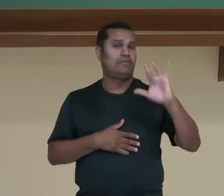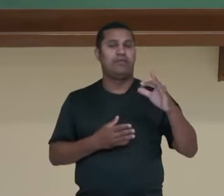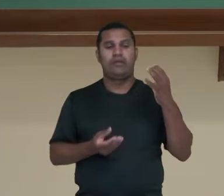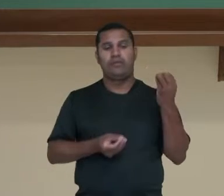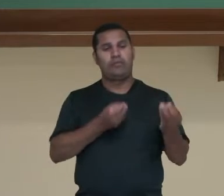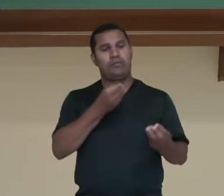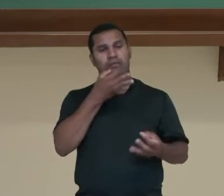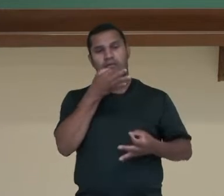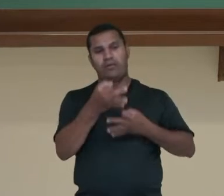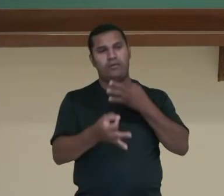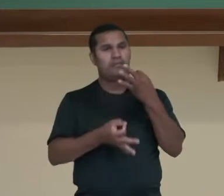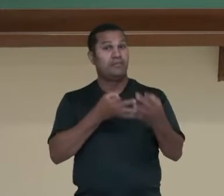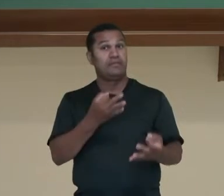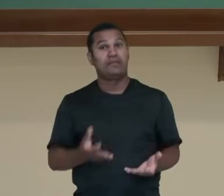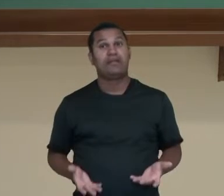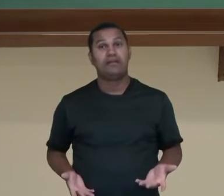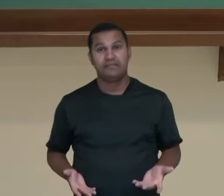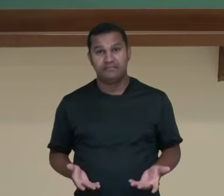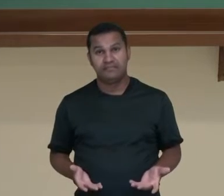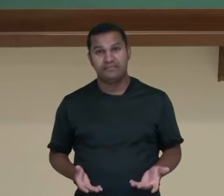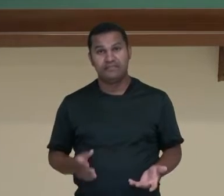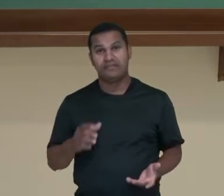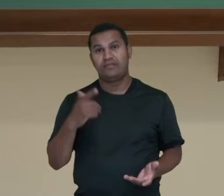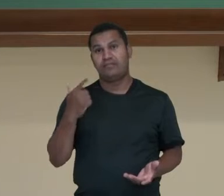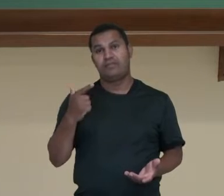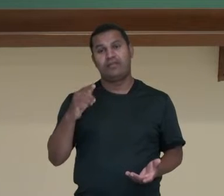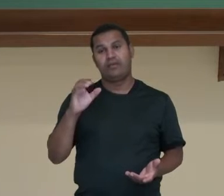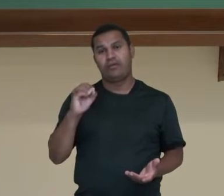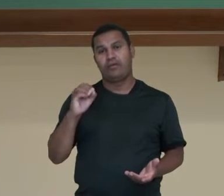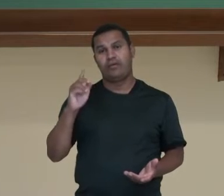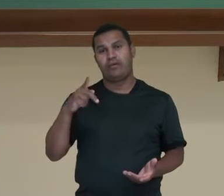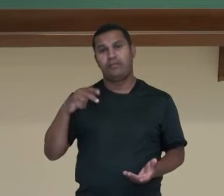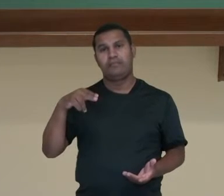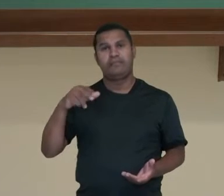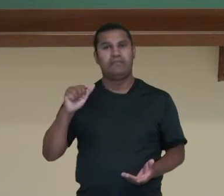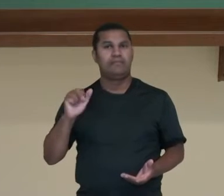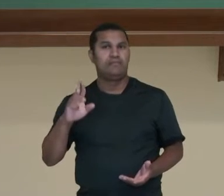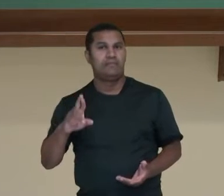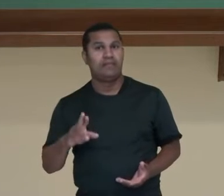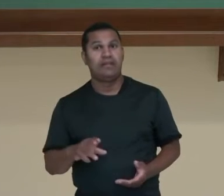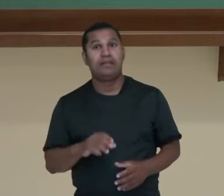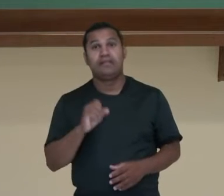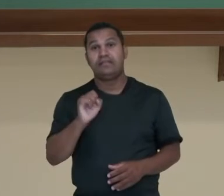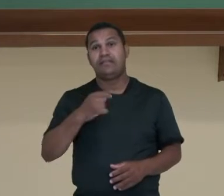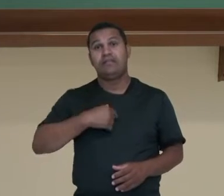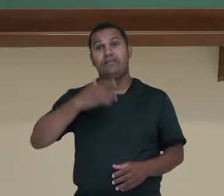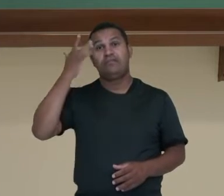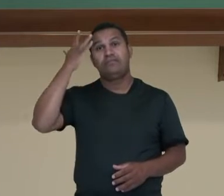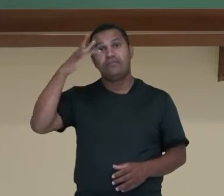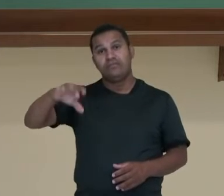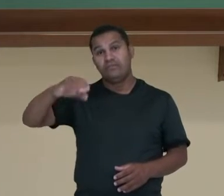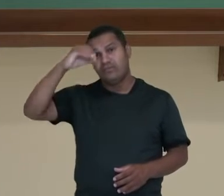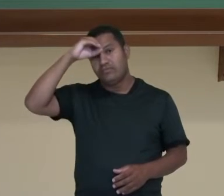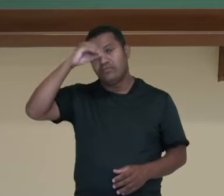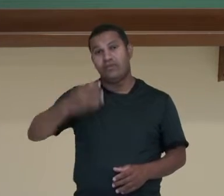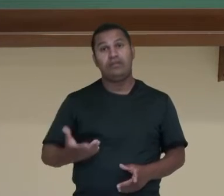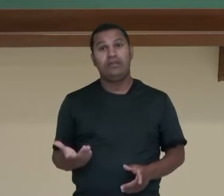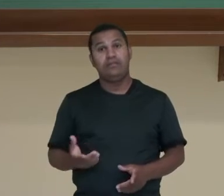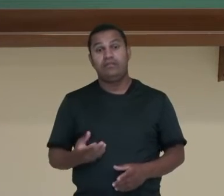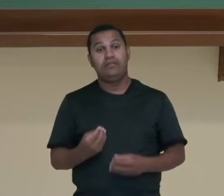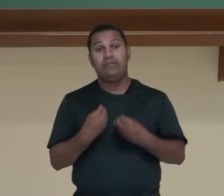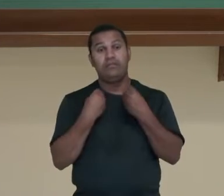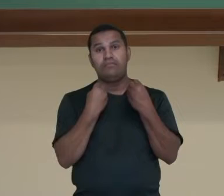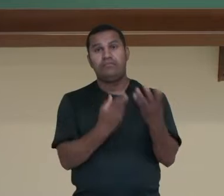ótimo, porque a pessoa que não tem como opinar, por que ela fala que não tem como opinar? Se eu não sei do assunto, não opina.